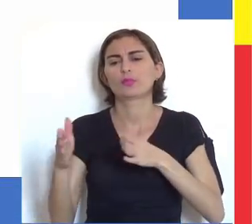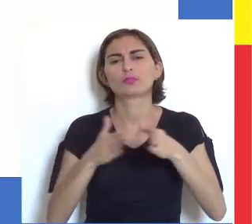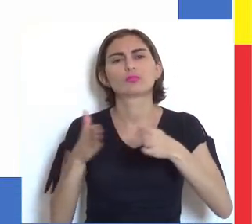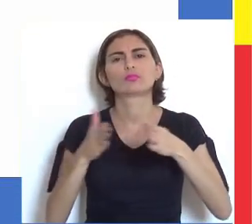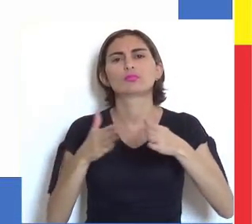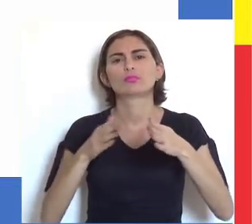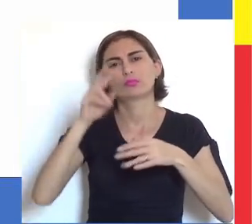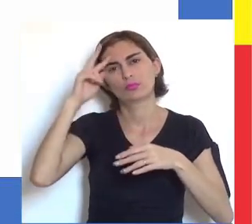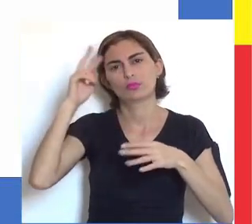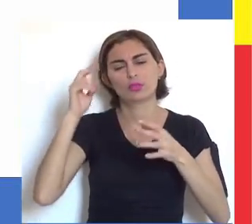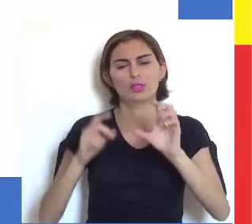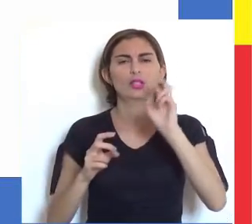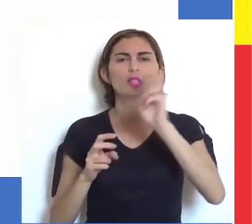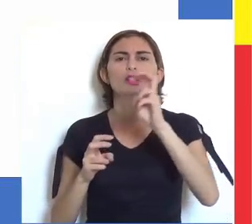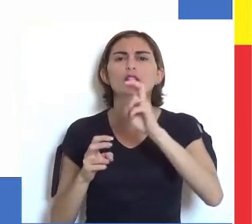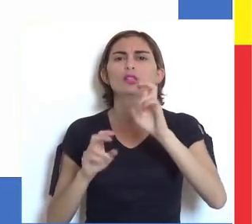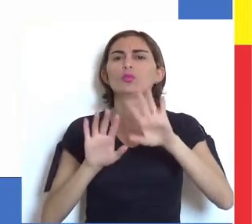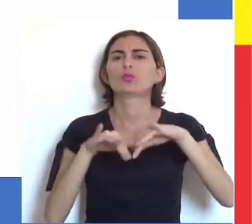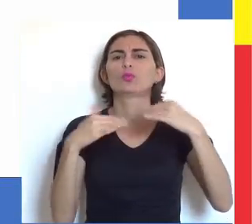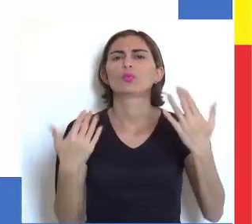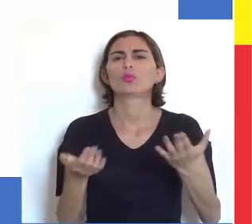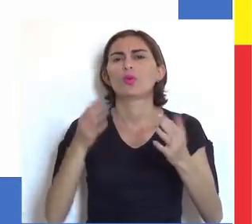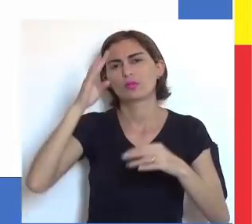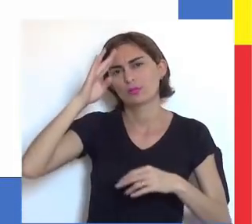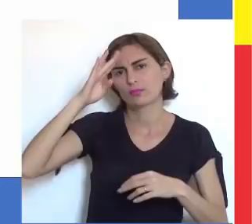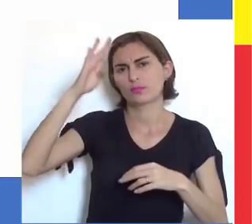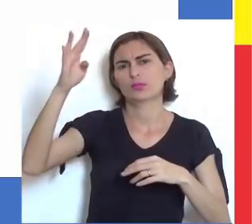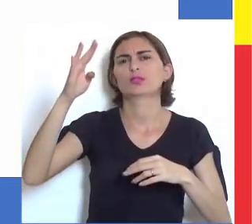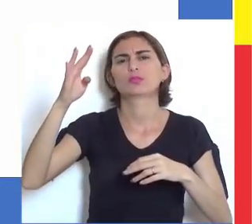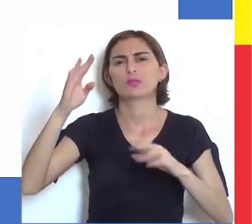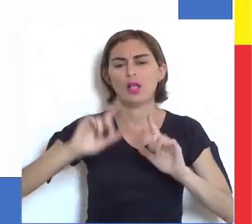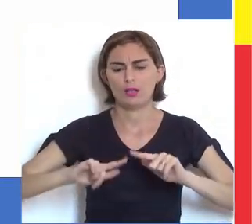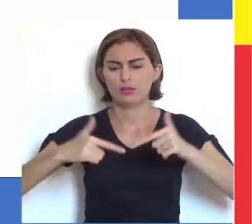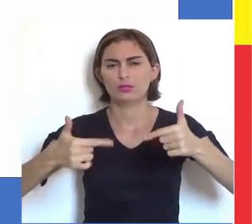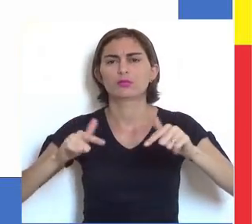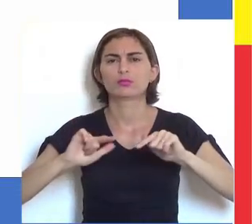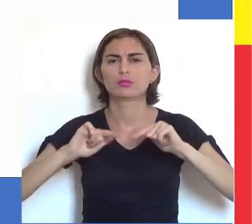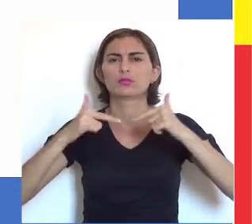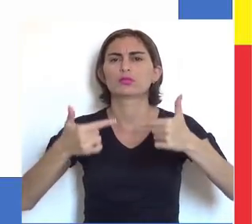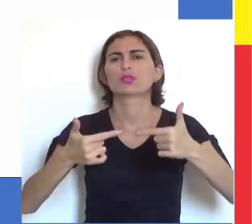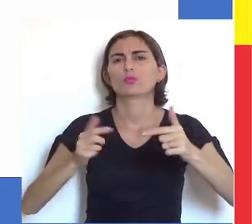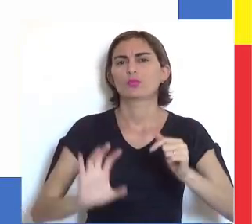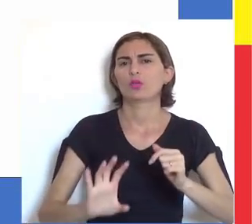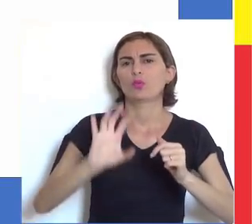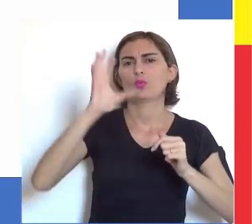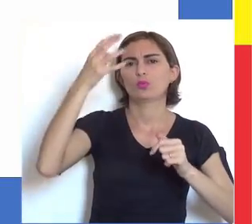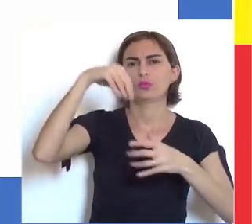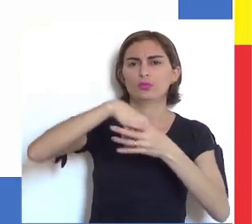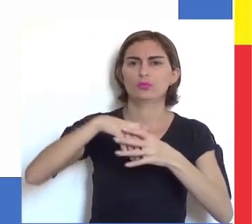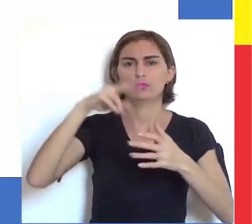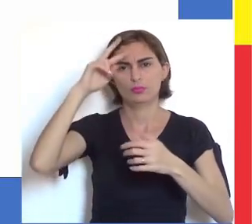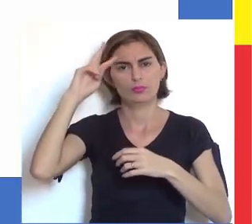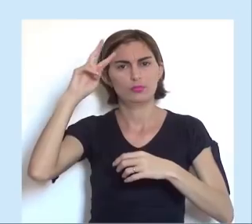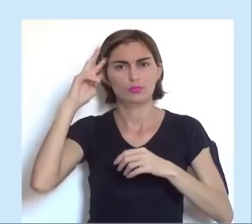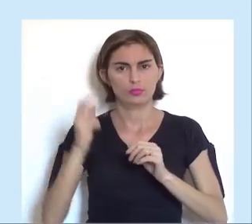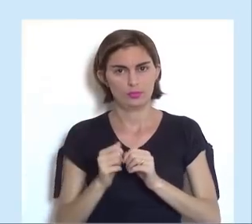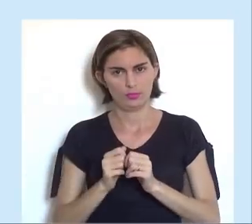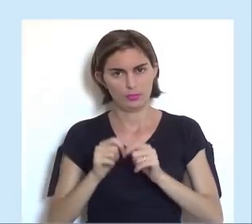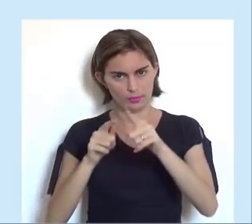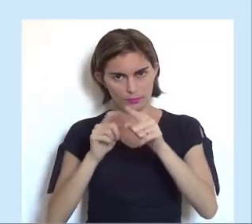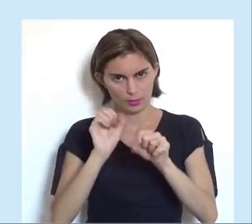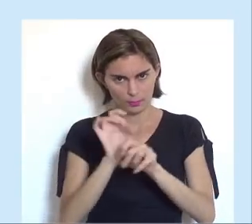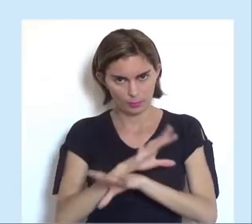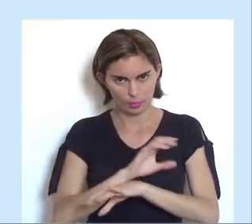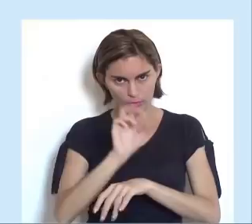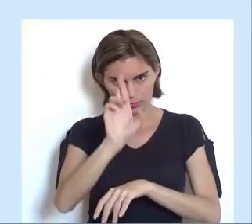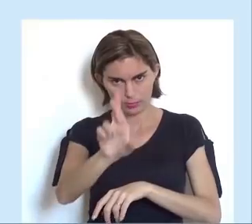se passa a história? E 5. Quais são as principais ações que acontecem na história? Você está pronto